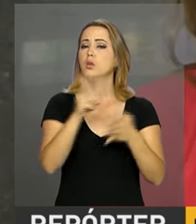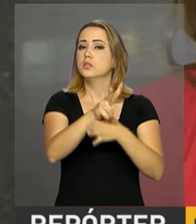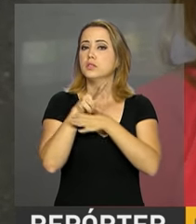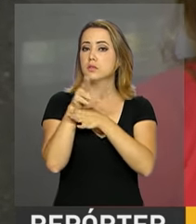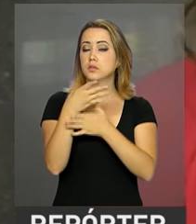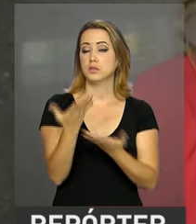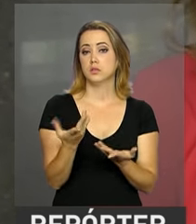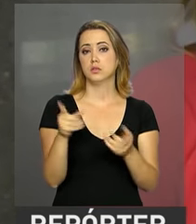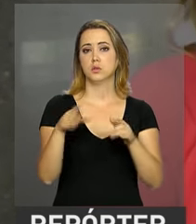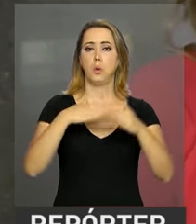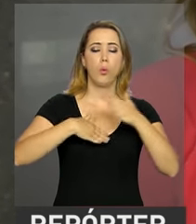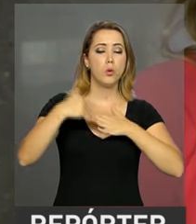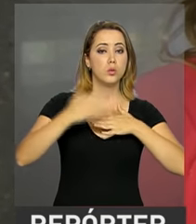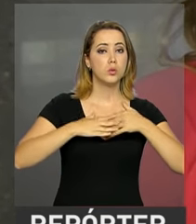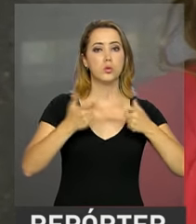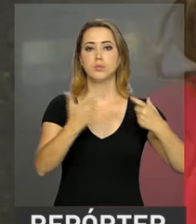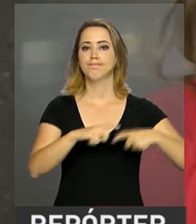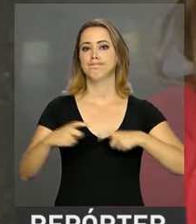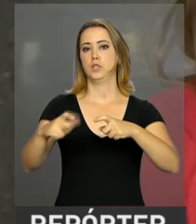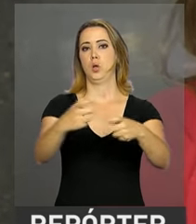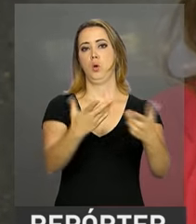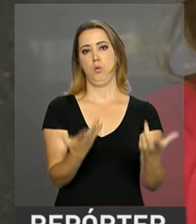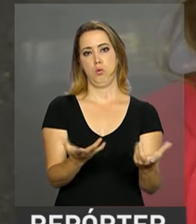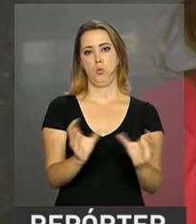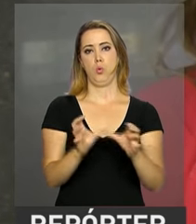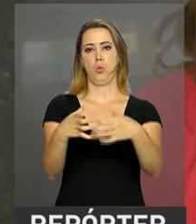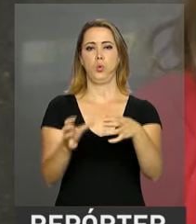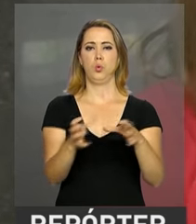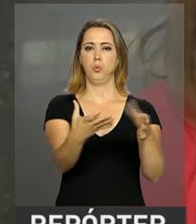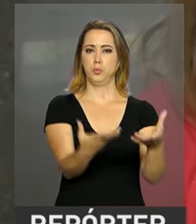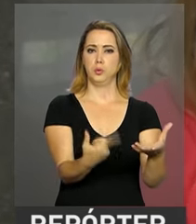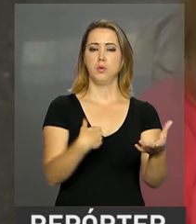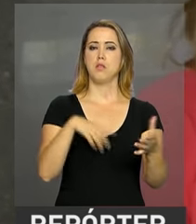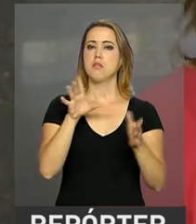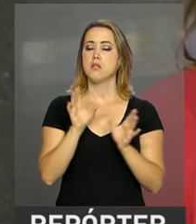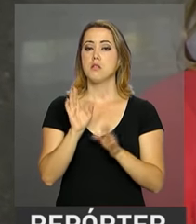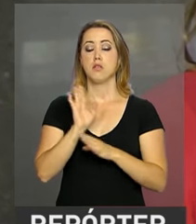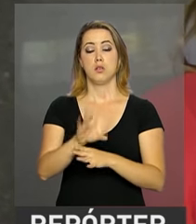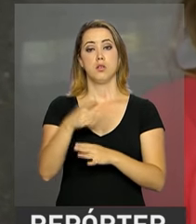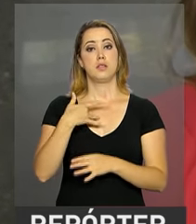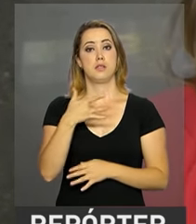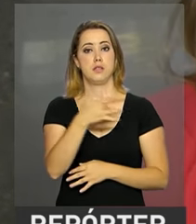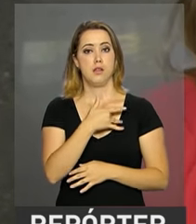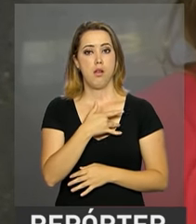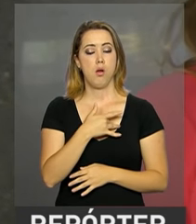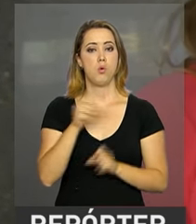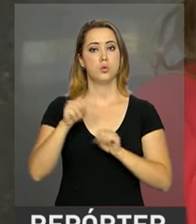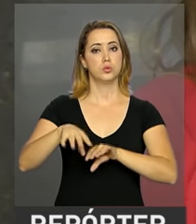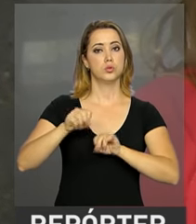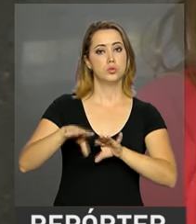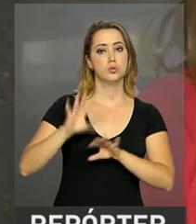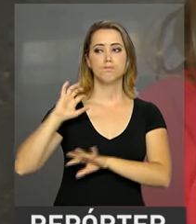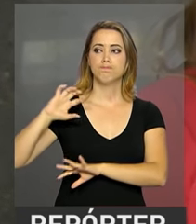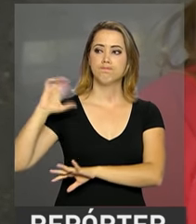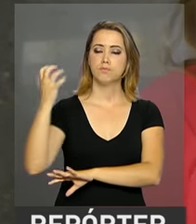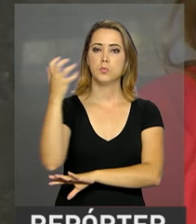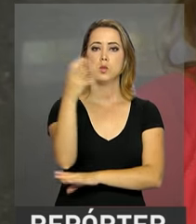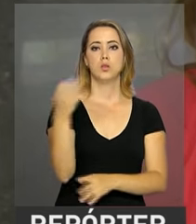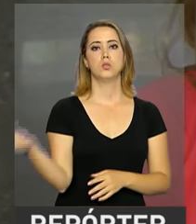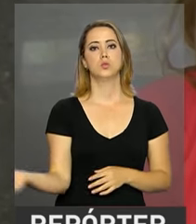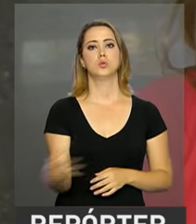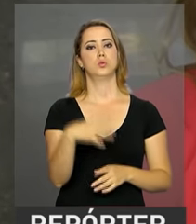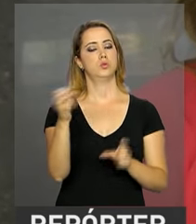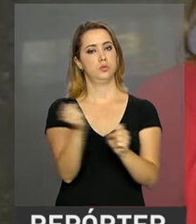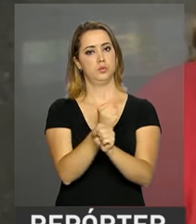de financiamento Qualquer que seja o setor investimentos em saúde educação meio ambiente inovação